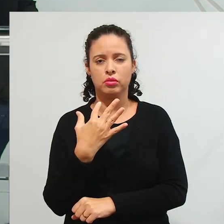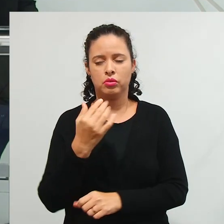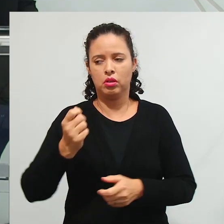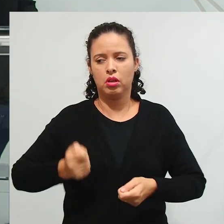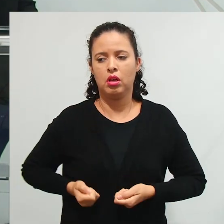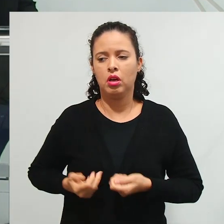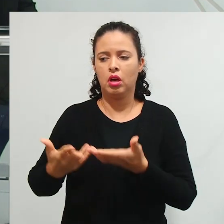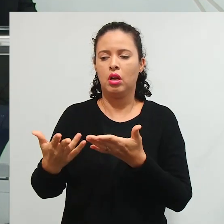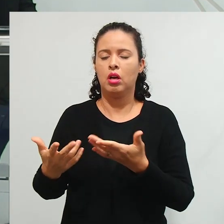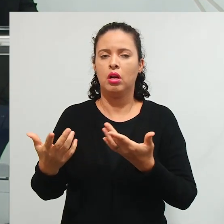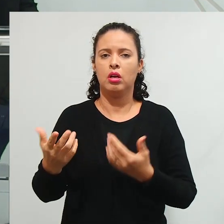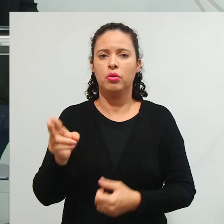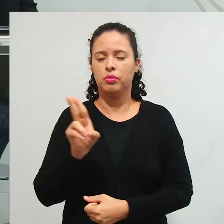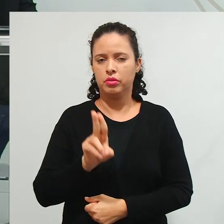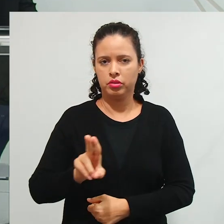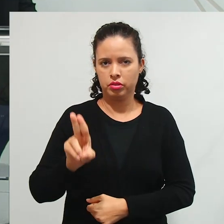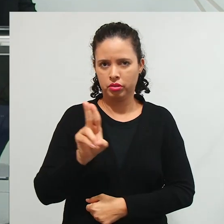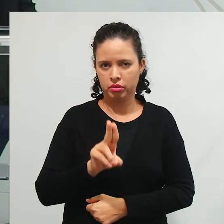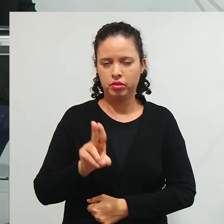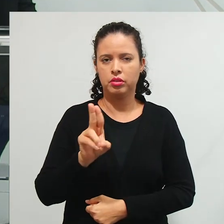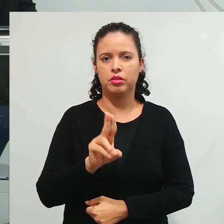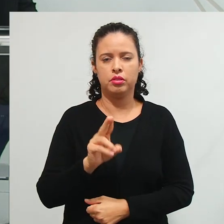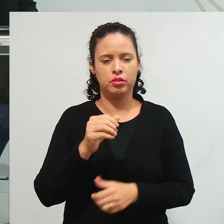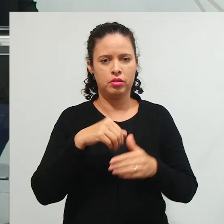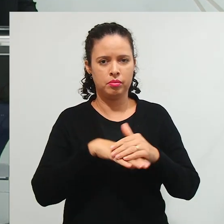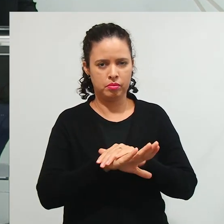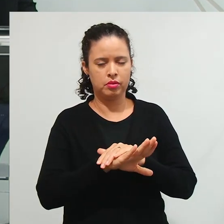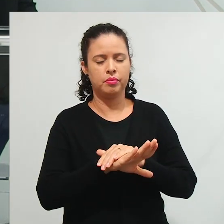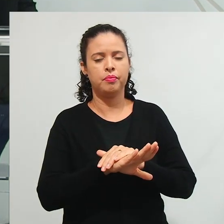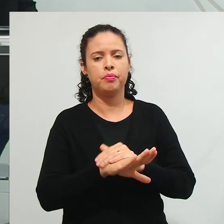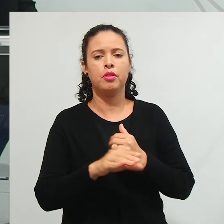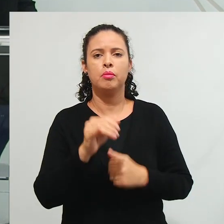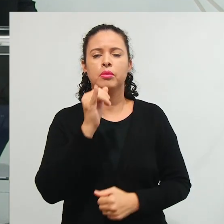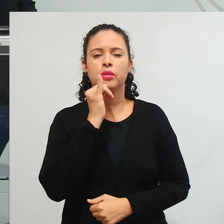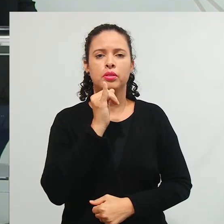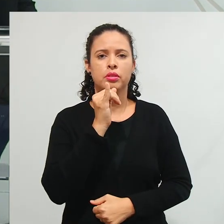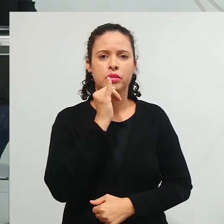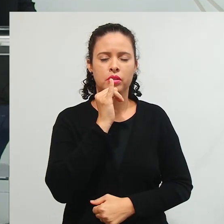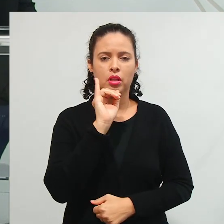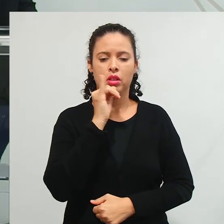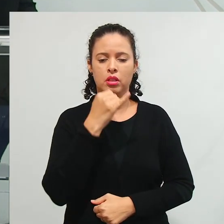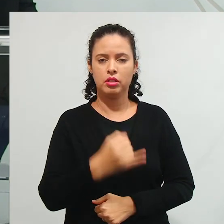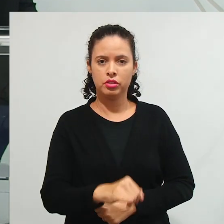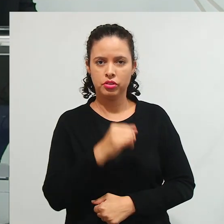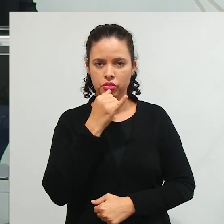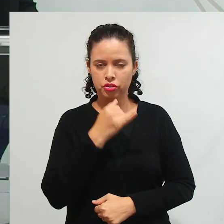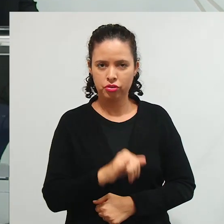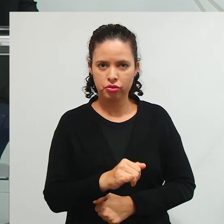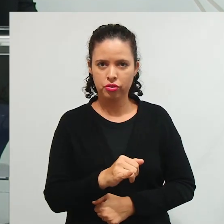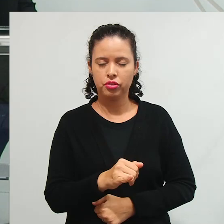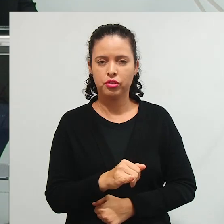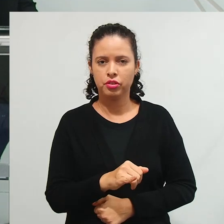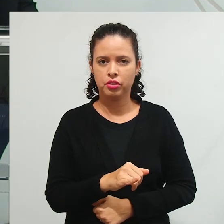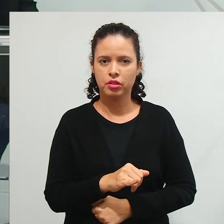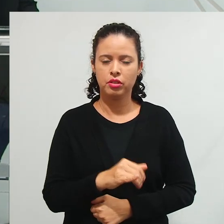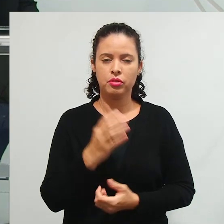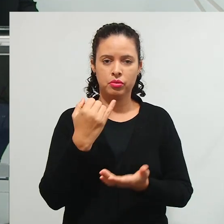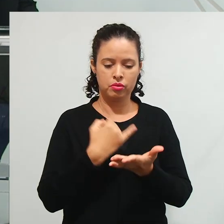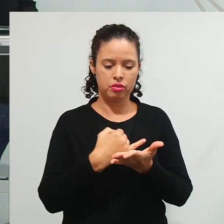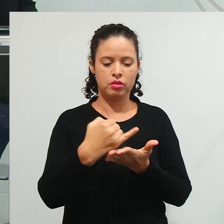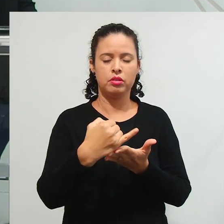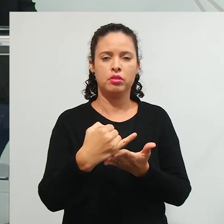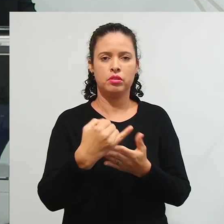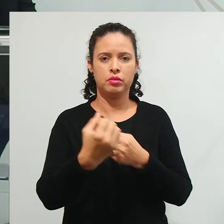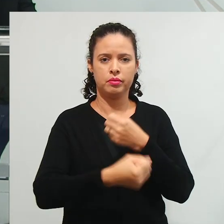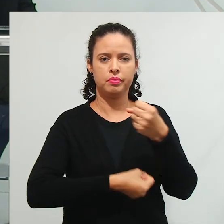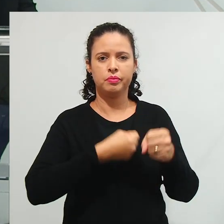determinado o gasto, eu utilizo o empenho estimativo. Vamos citar aqui um exemplo, energia elétrica. Então, no início